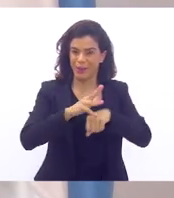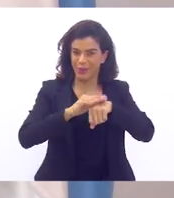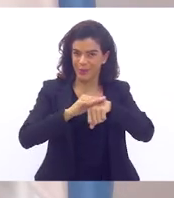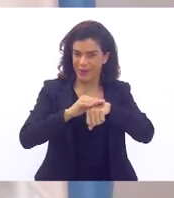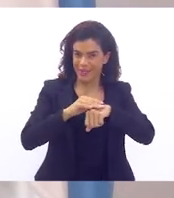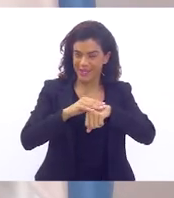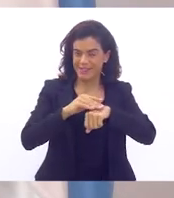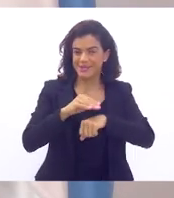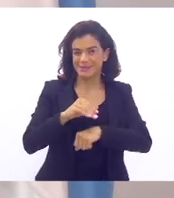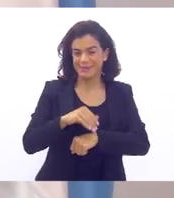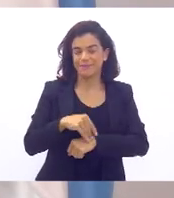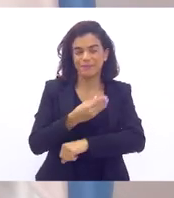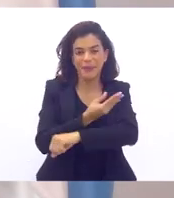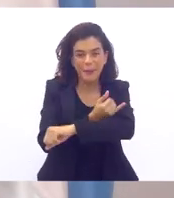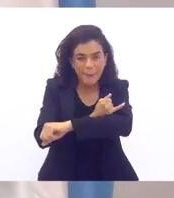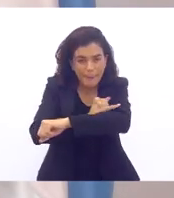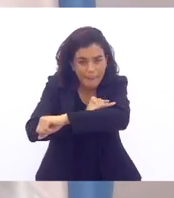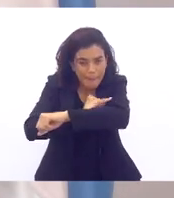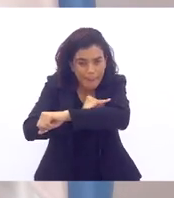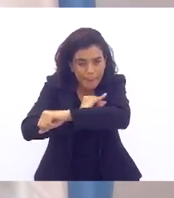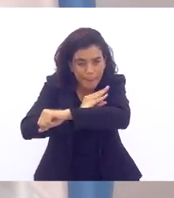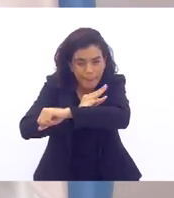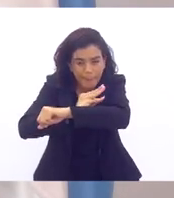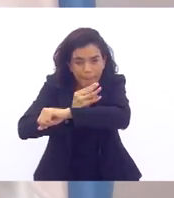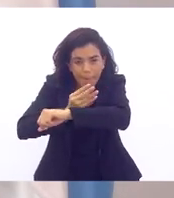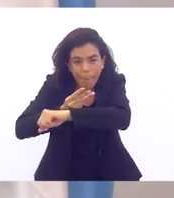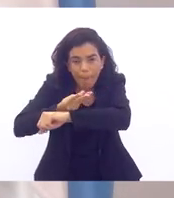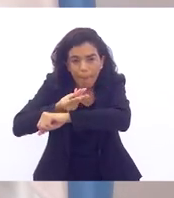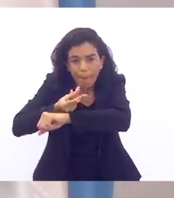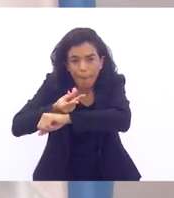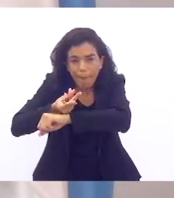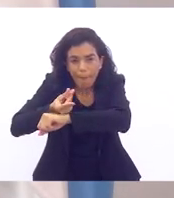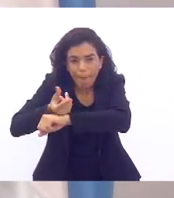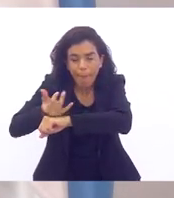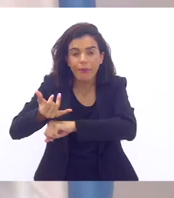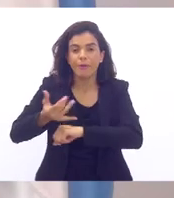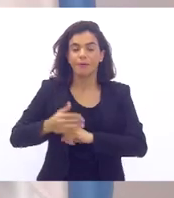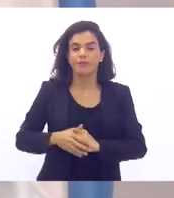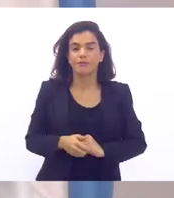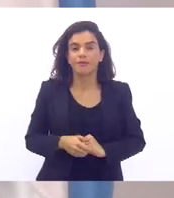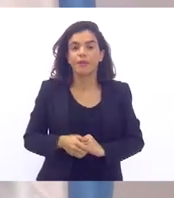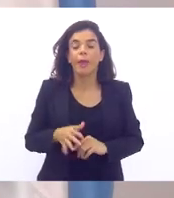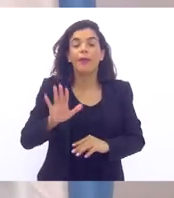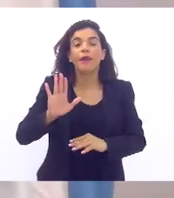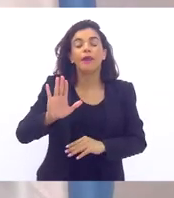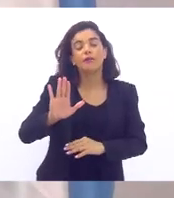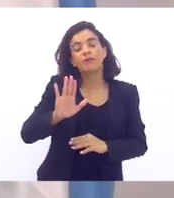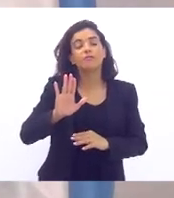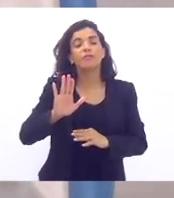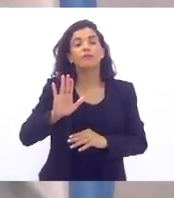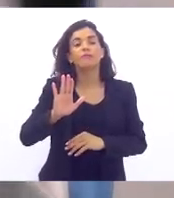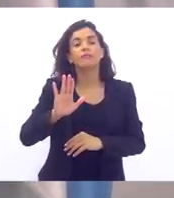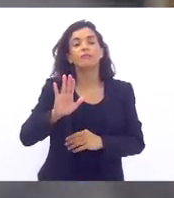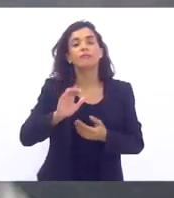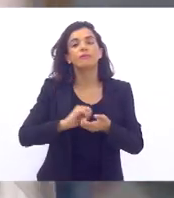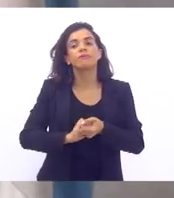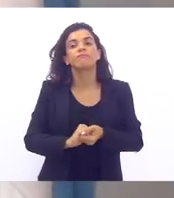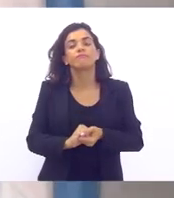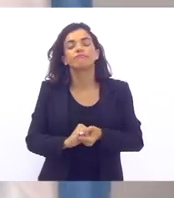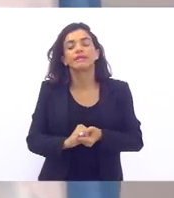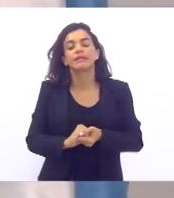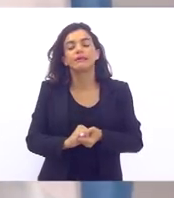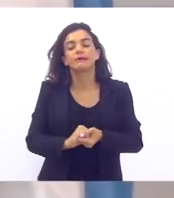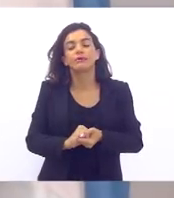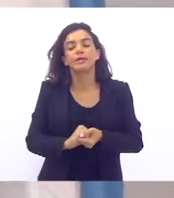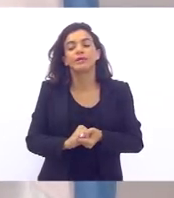E aí em tese ele teria prevalência sobre qualquer ideia que nós apresentamos mesmo através do legislaqui então